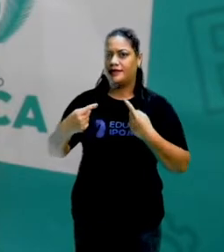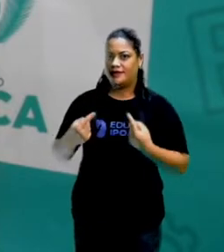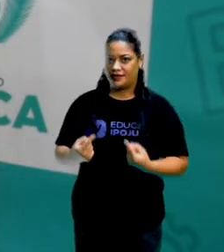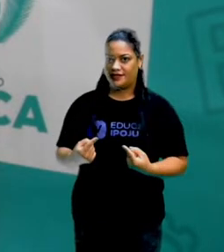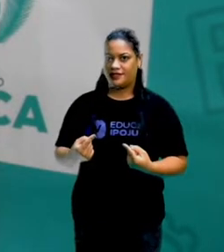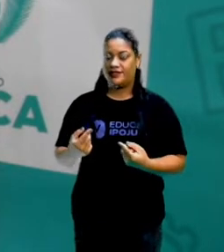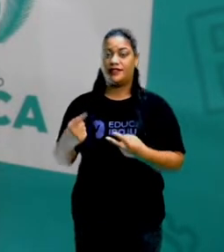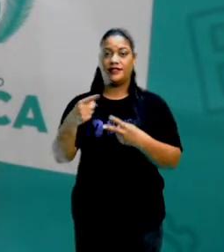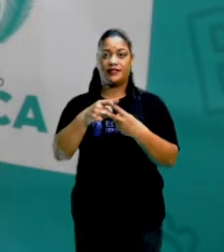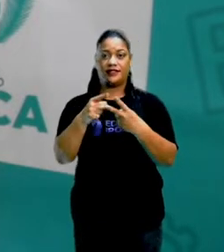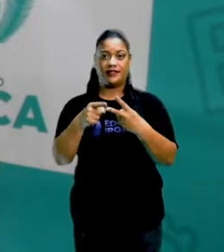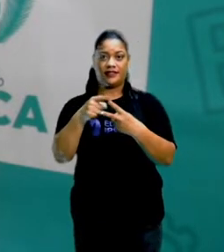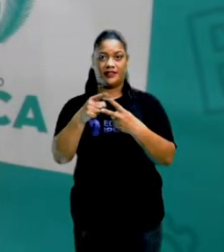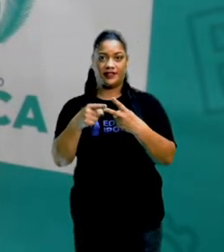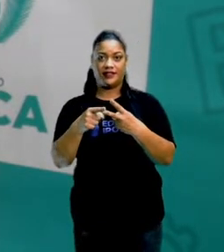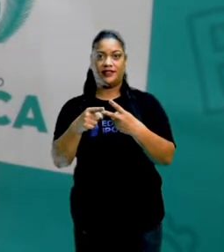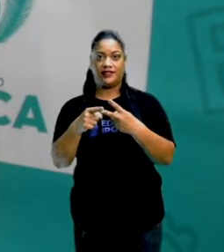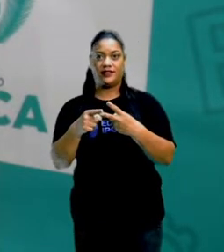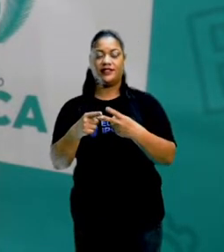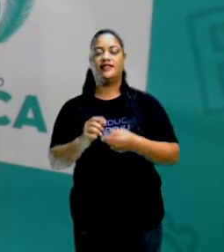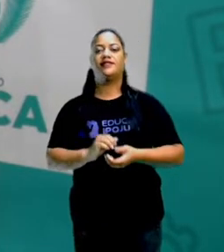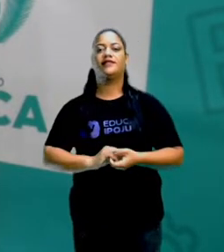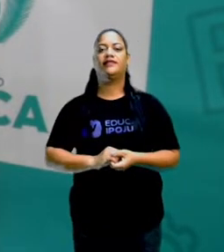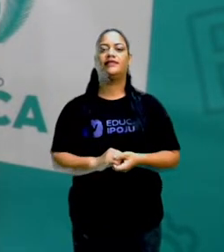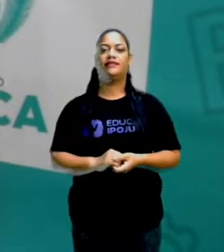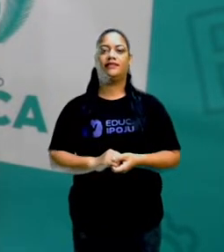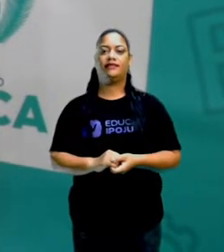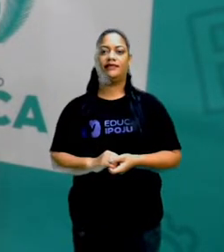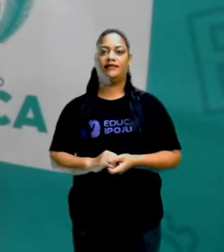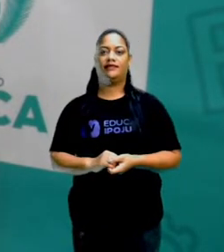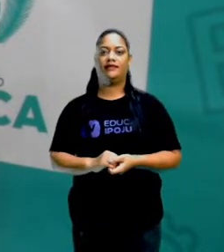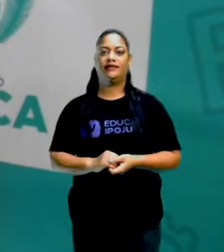sobre essas duas modalidades da aritmética.